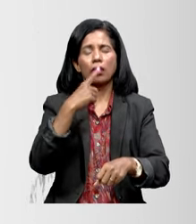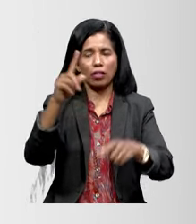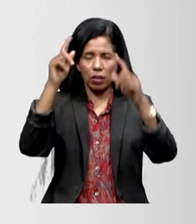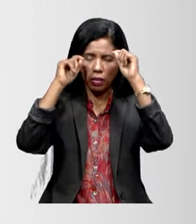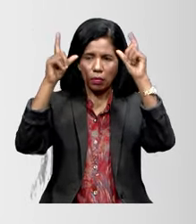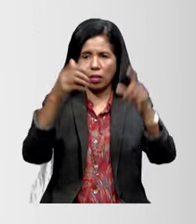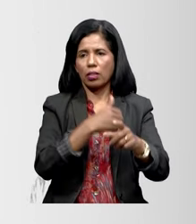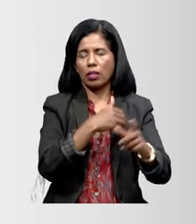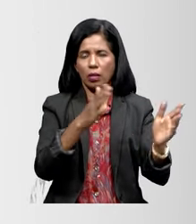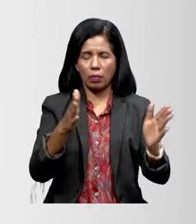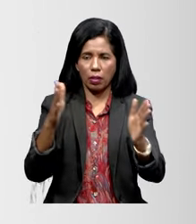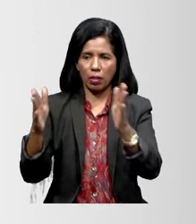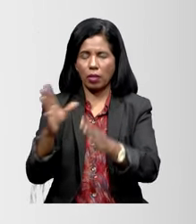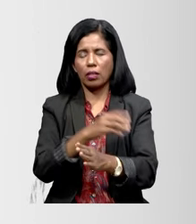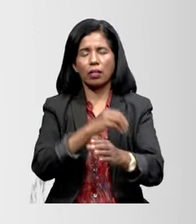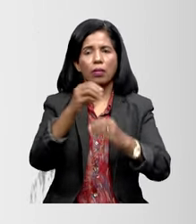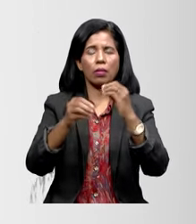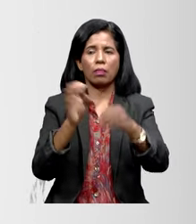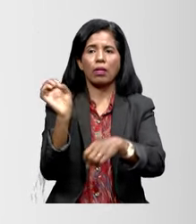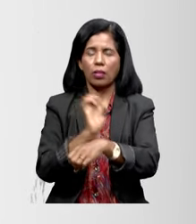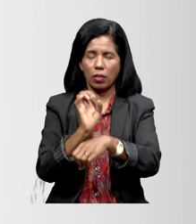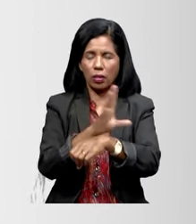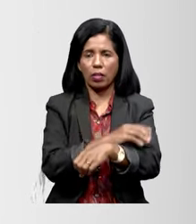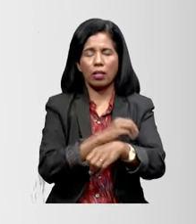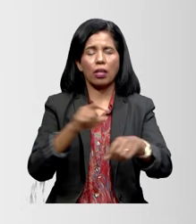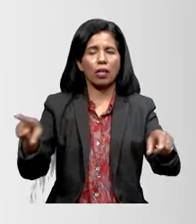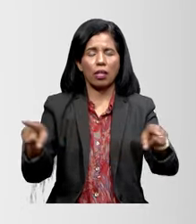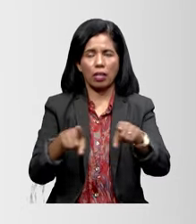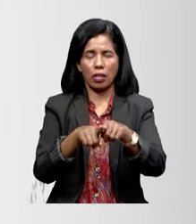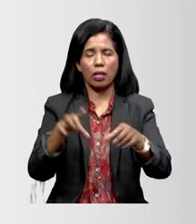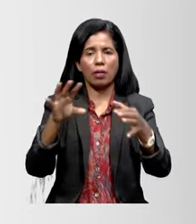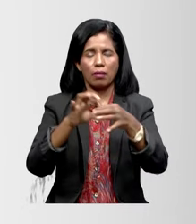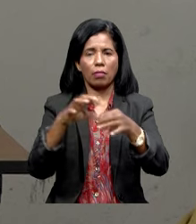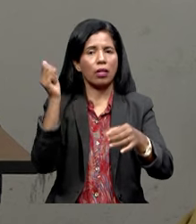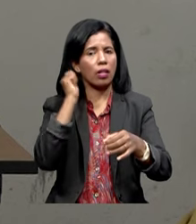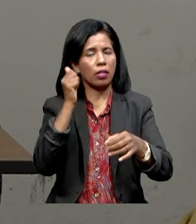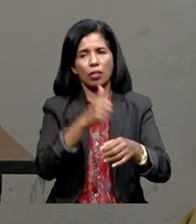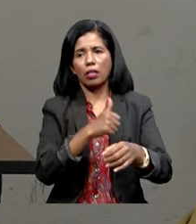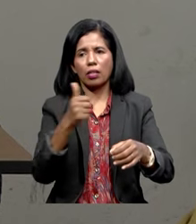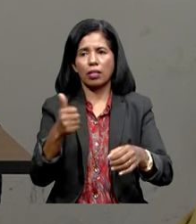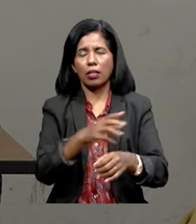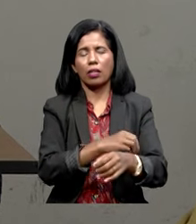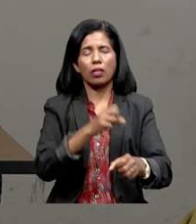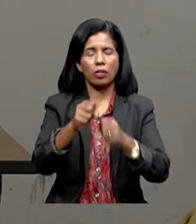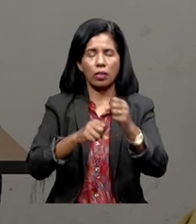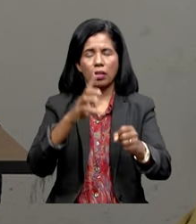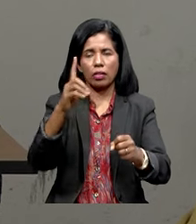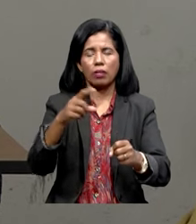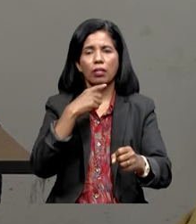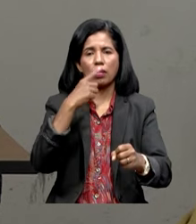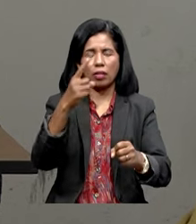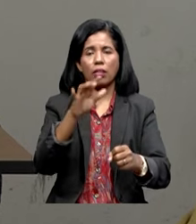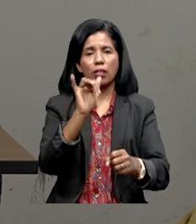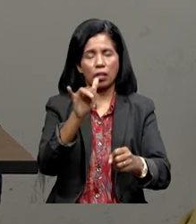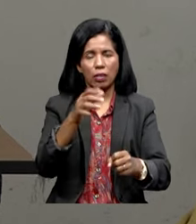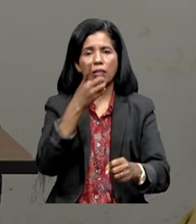será preparado e a relação econômica no comercial anessa no membro ASEAN Siraceluk e a parte Seluk Sociedade Civil Mos concorda